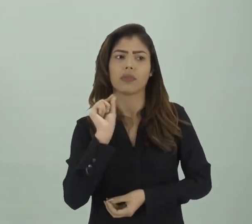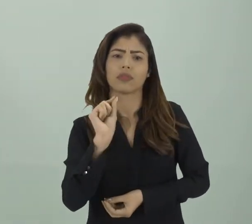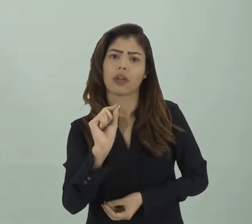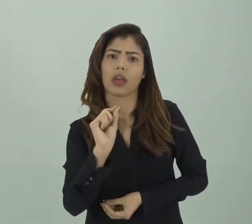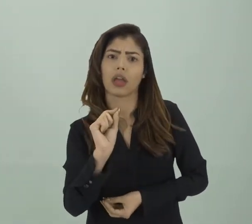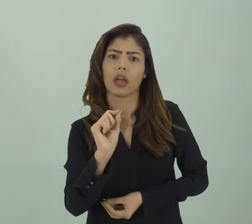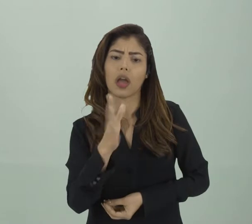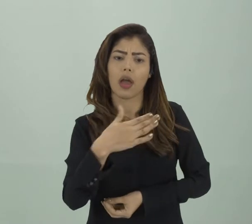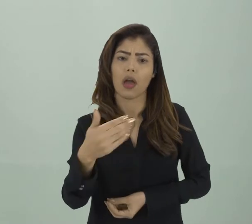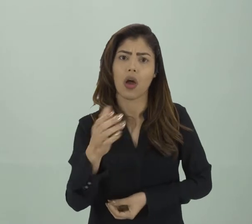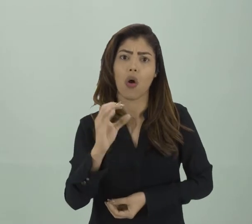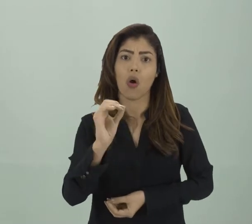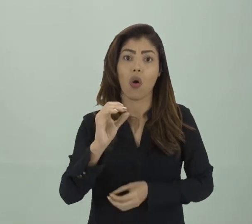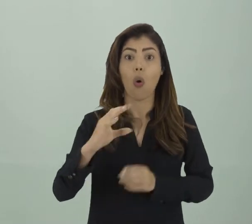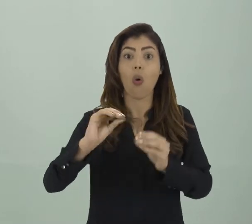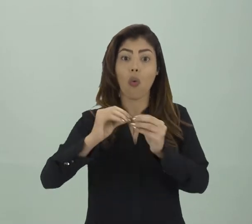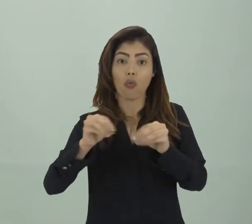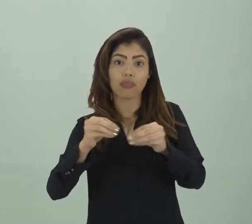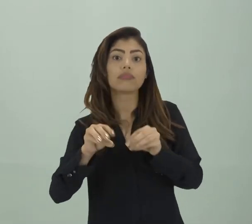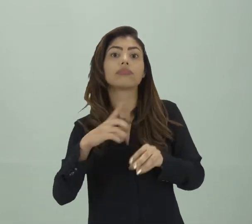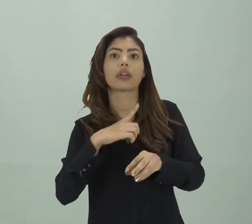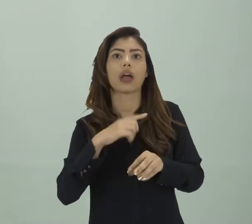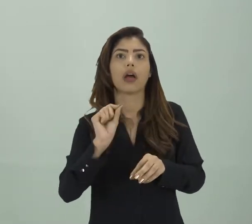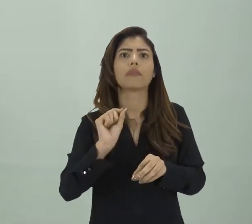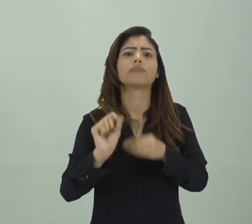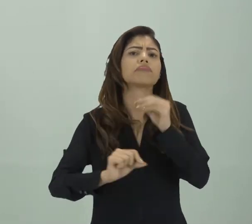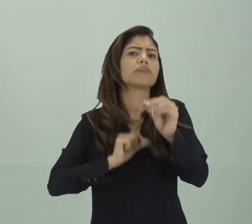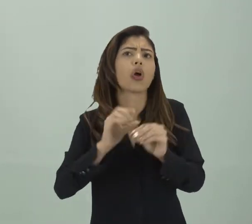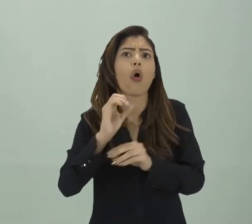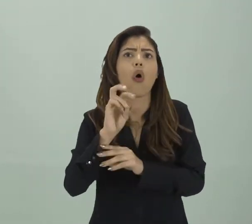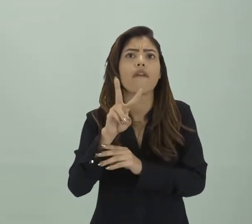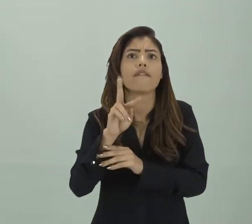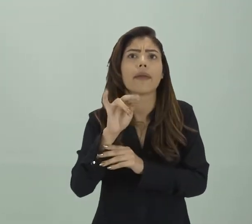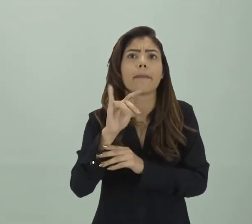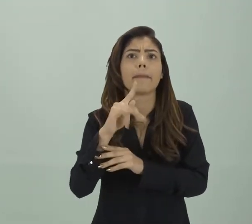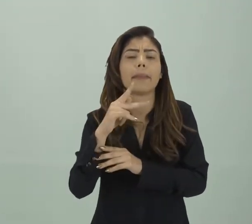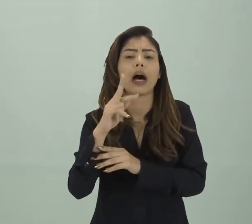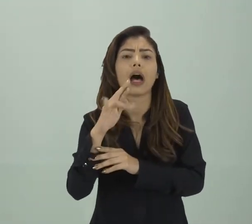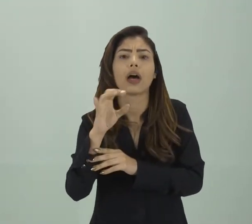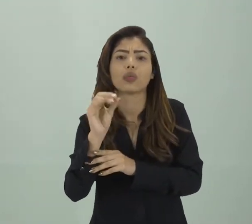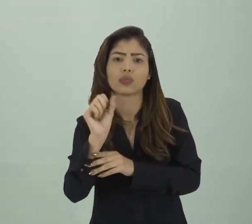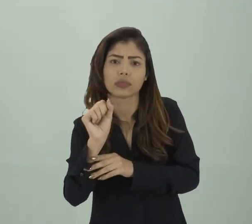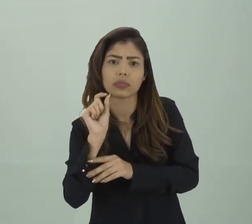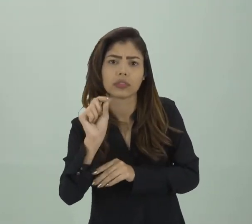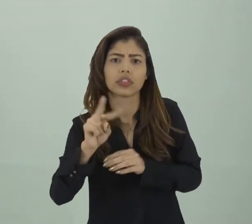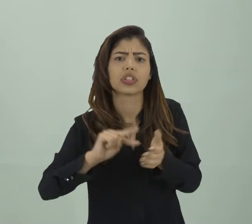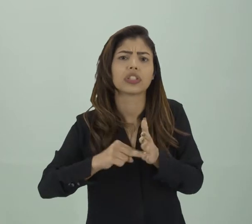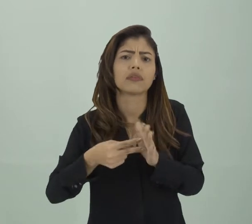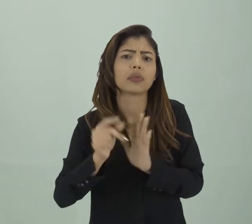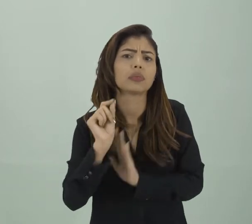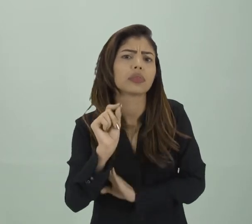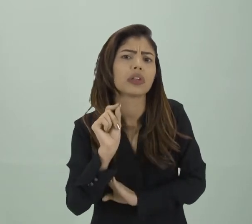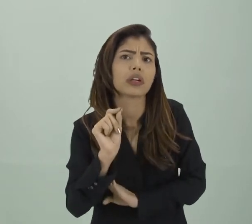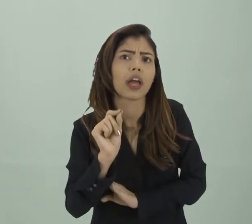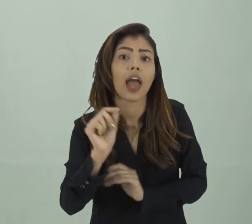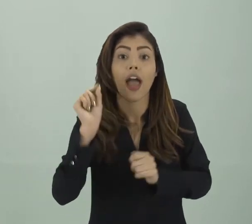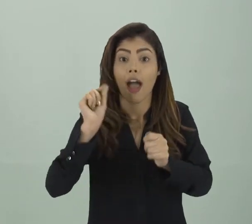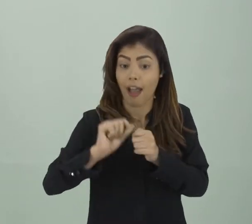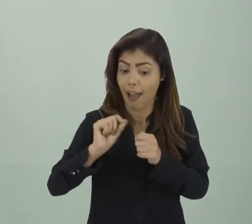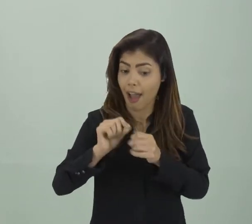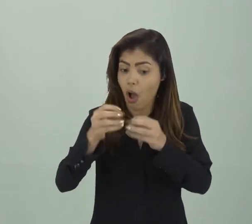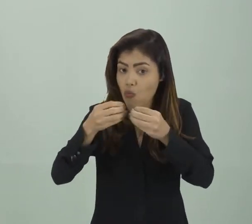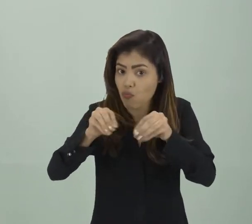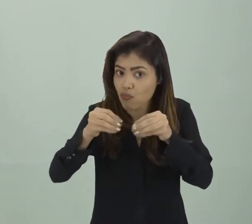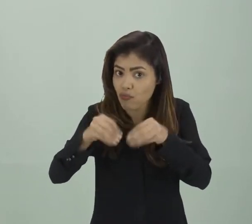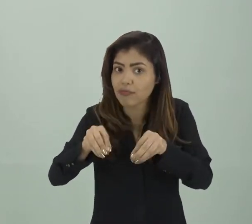peixes que podem ser ovíparos, certo? O que seria ovíparos? São os peixes, que são formados dentro do